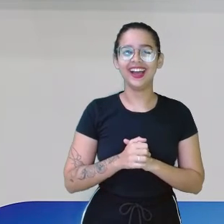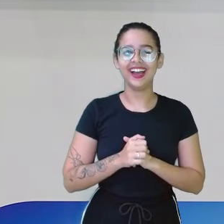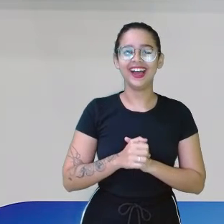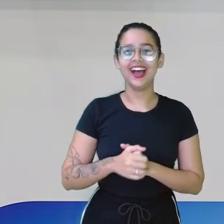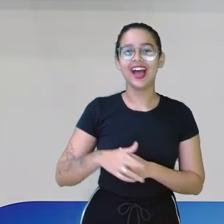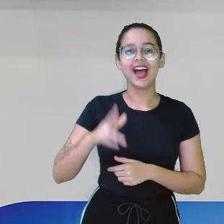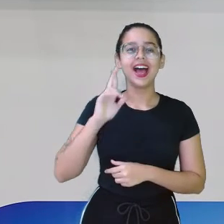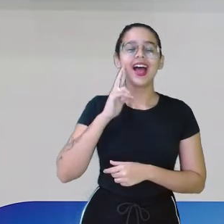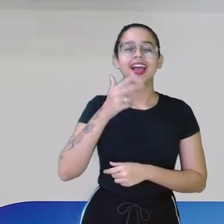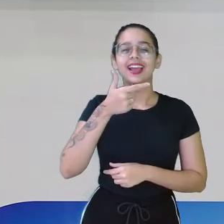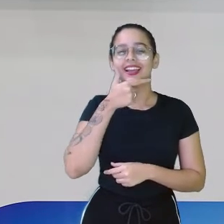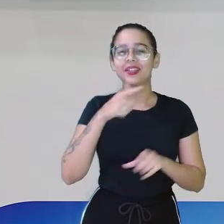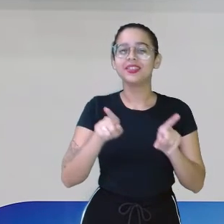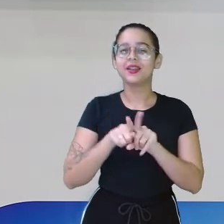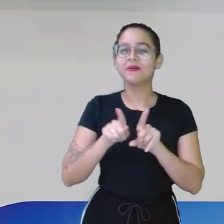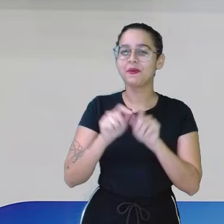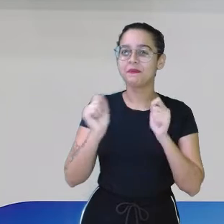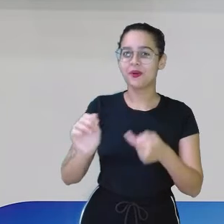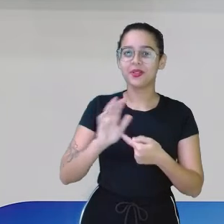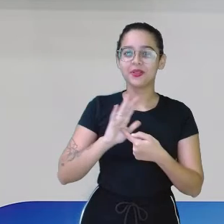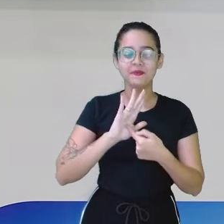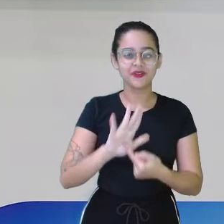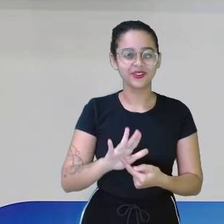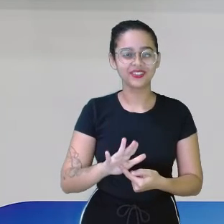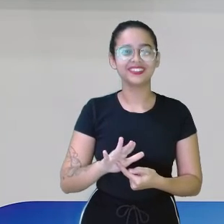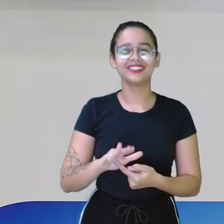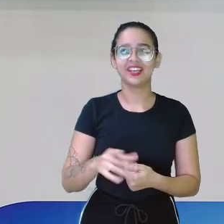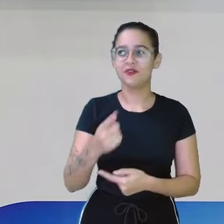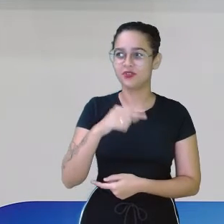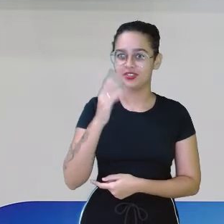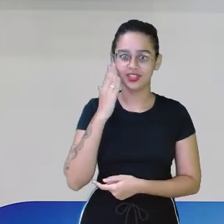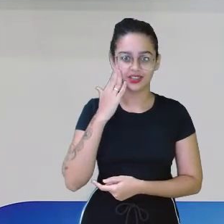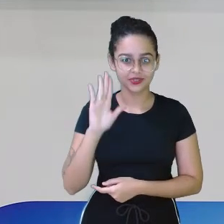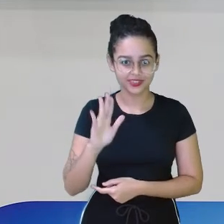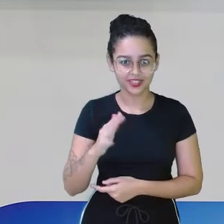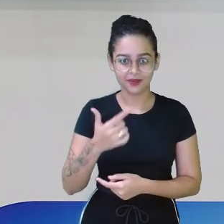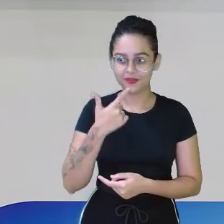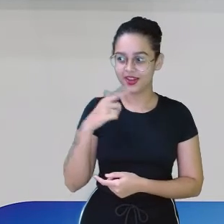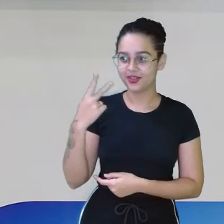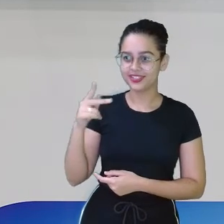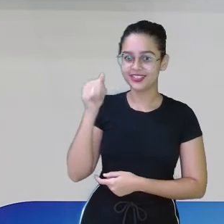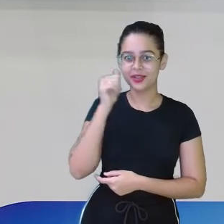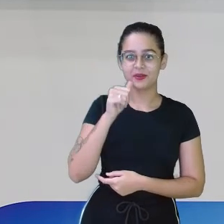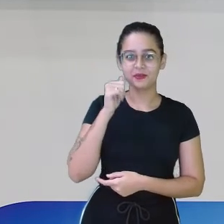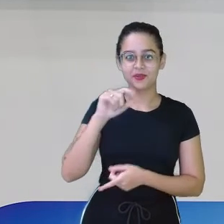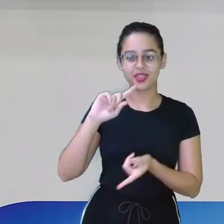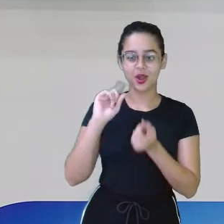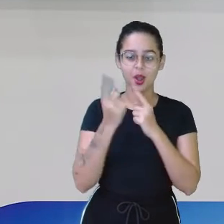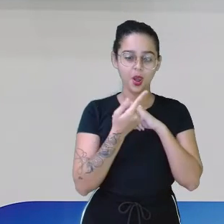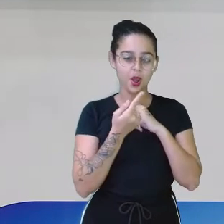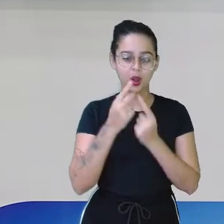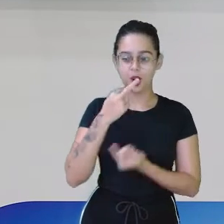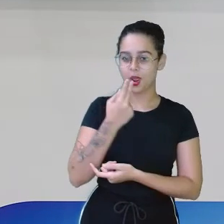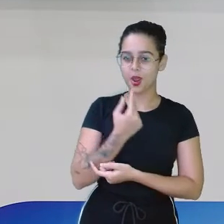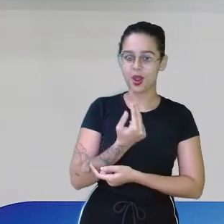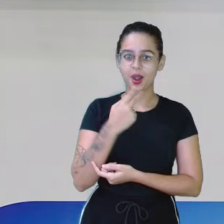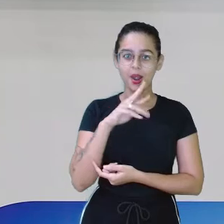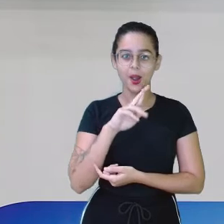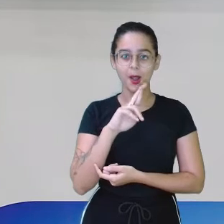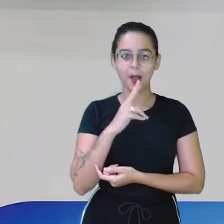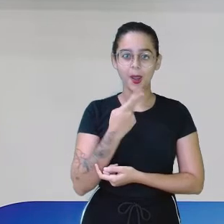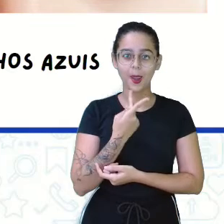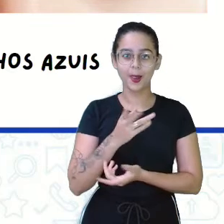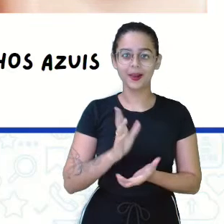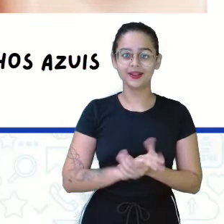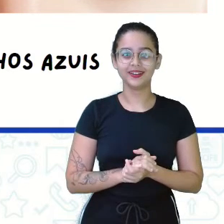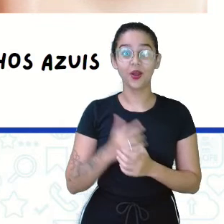Dona Vitória pode mostrar ali também, viu? Gente, vocês não sabem, a língua dessas meninas enrola, olha, que é um negócio. E